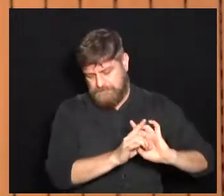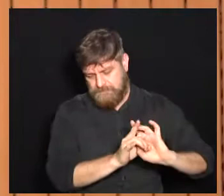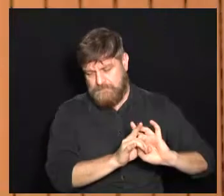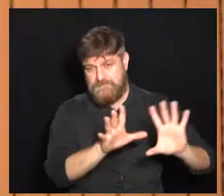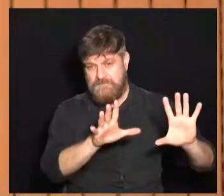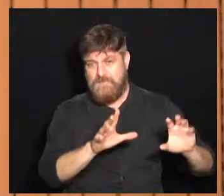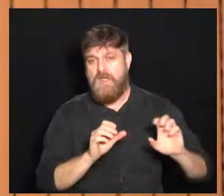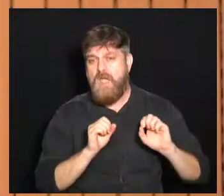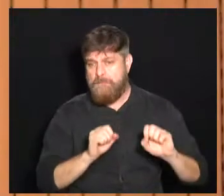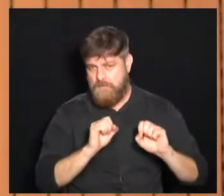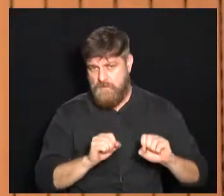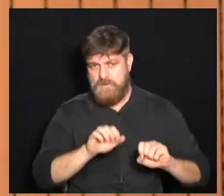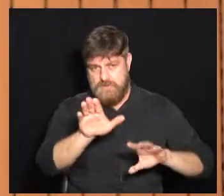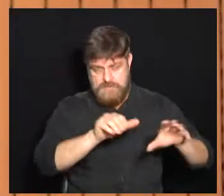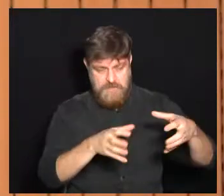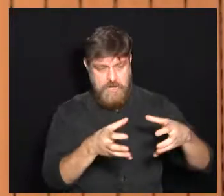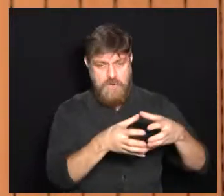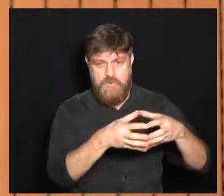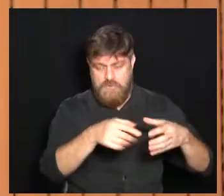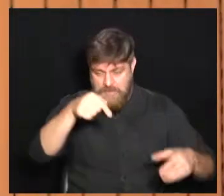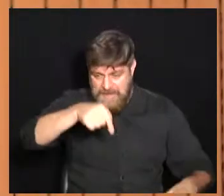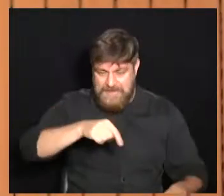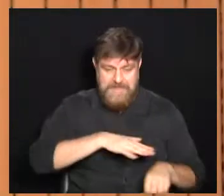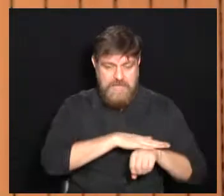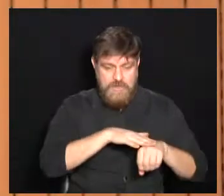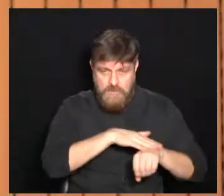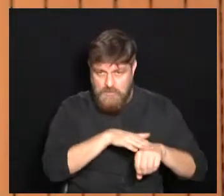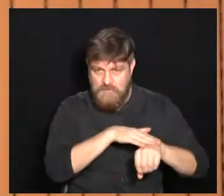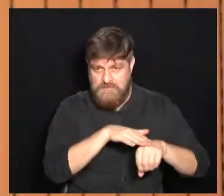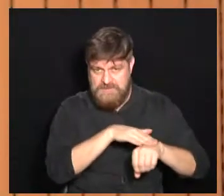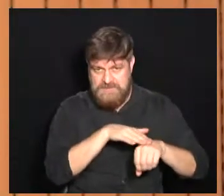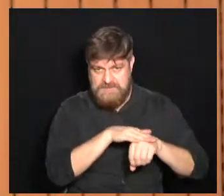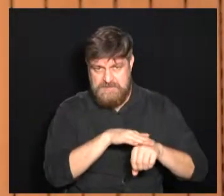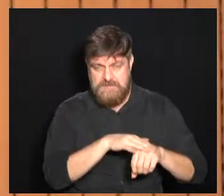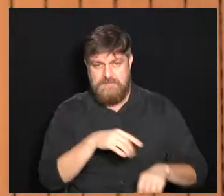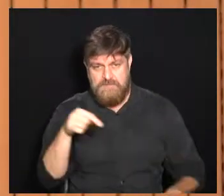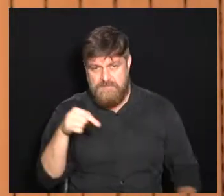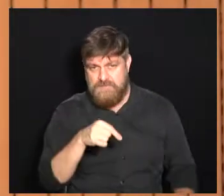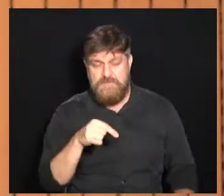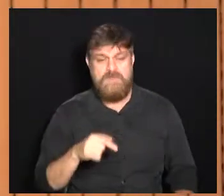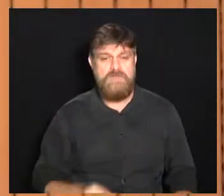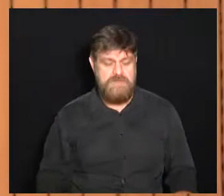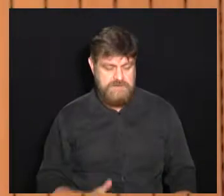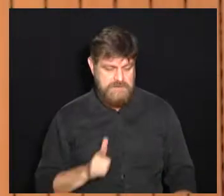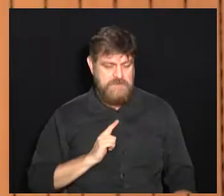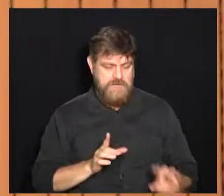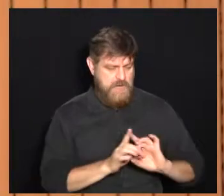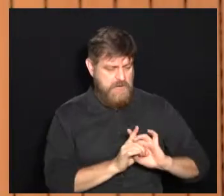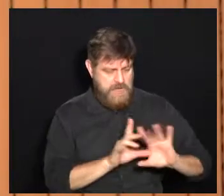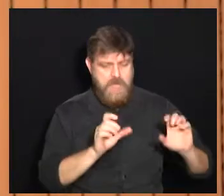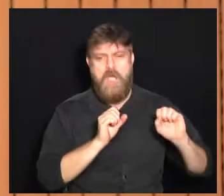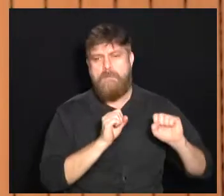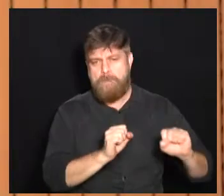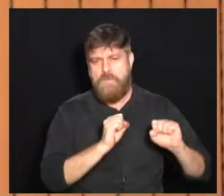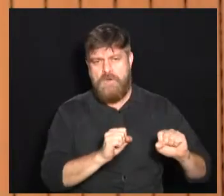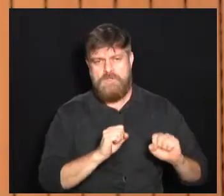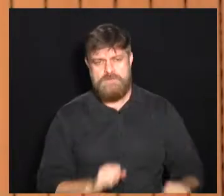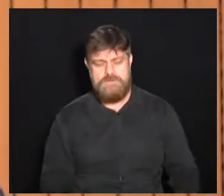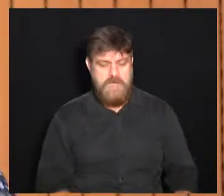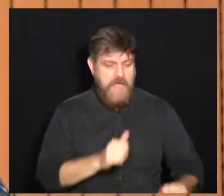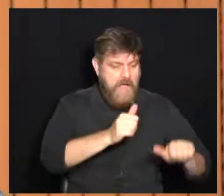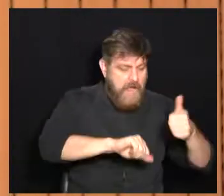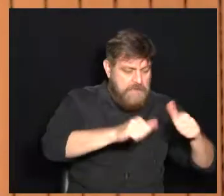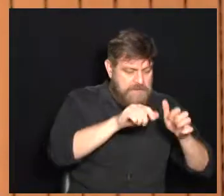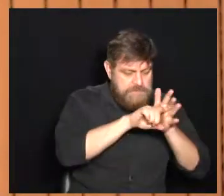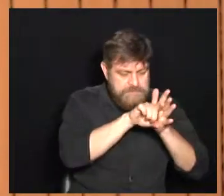vocês podem chamar a comissão aqui, conversar com esses servidores de carreira, eles têm toda a liberdade para